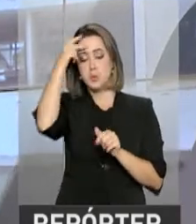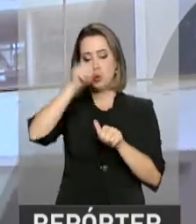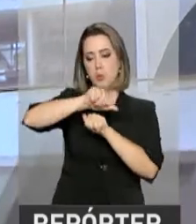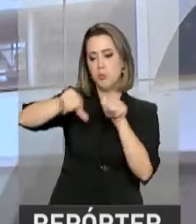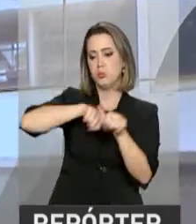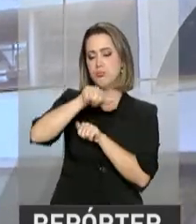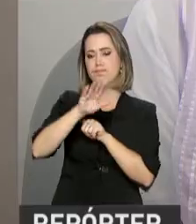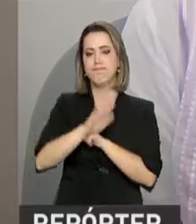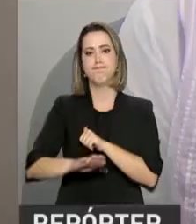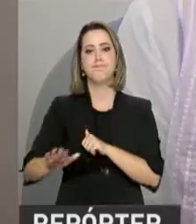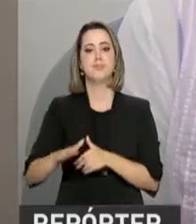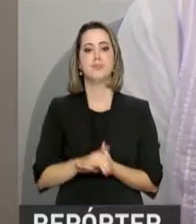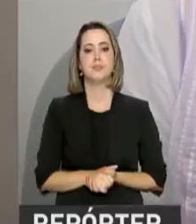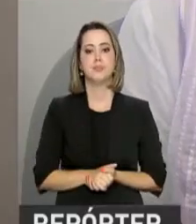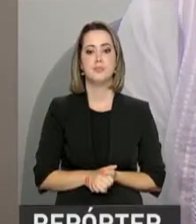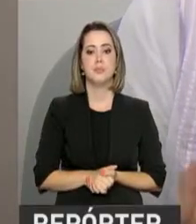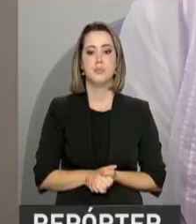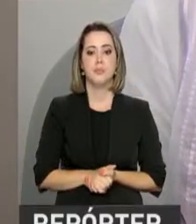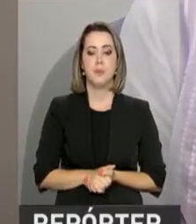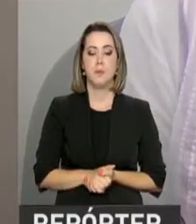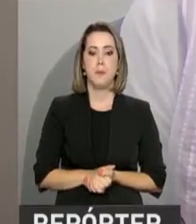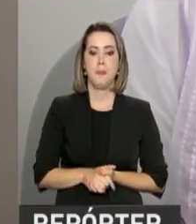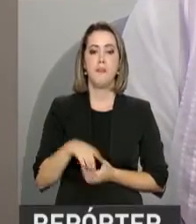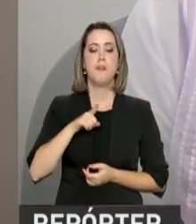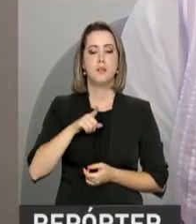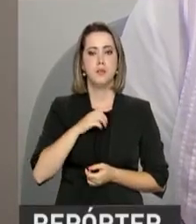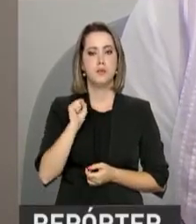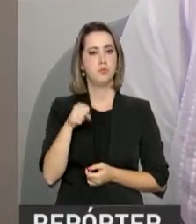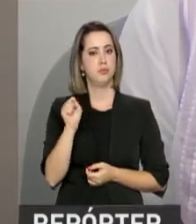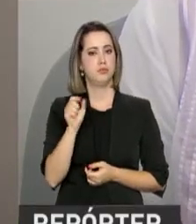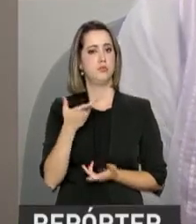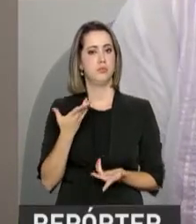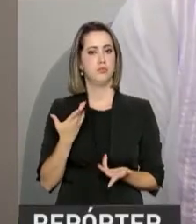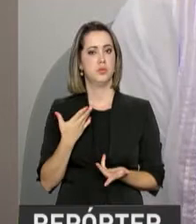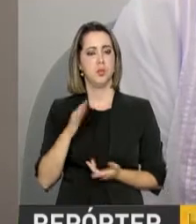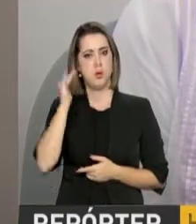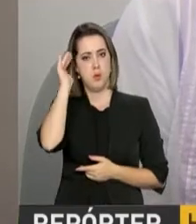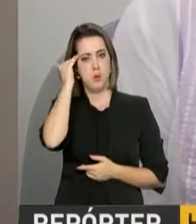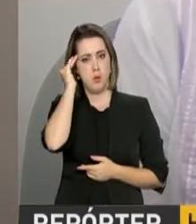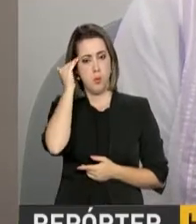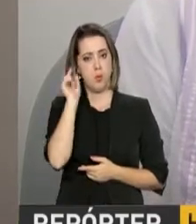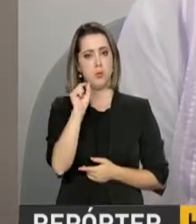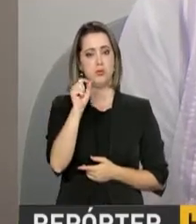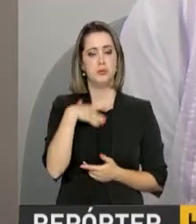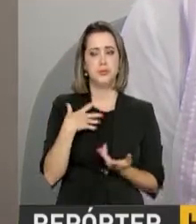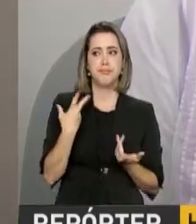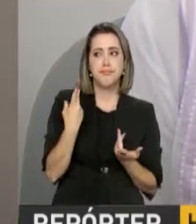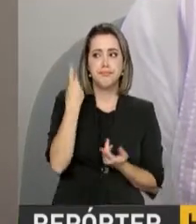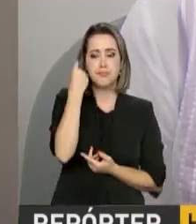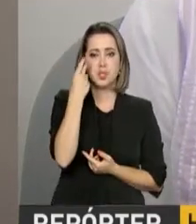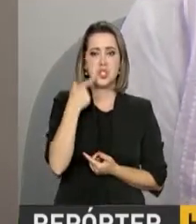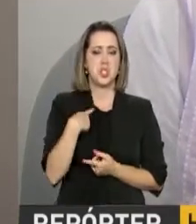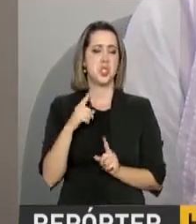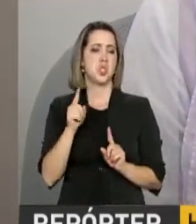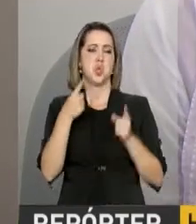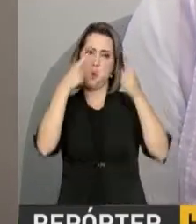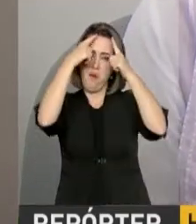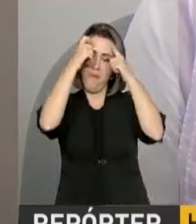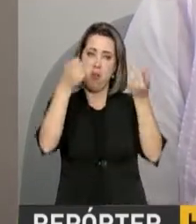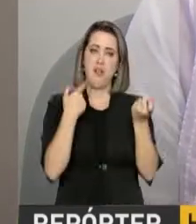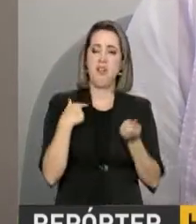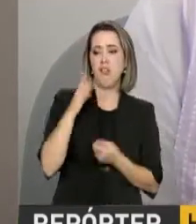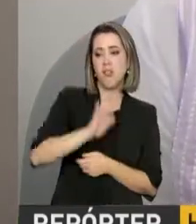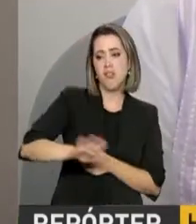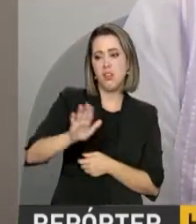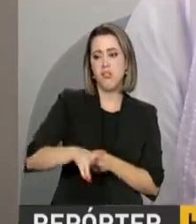crianças existe ainda um entendimento no âmbito do senso comum de que isso não violenta de que isso é coisa